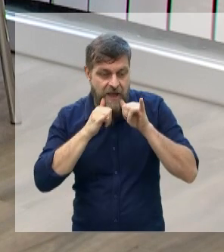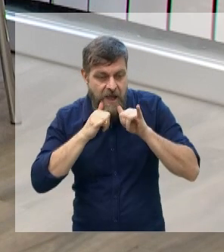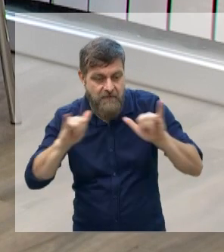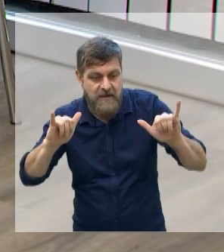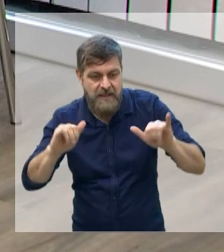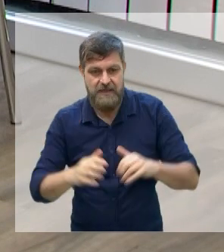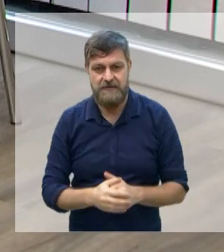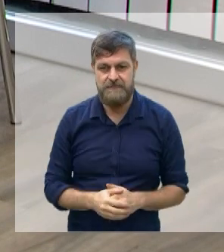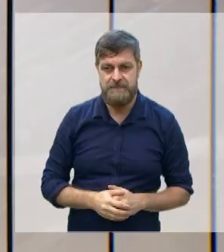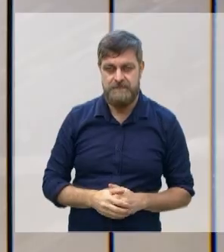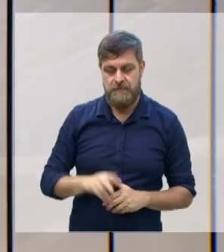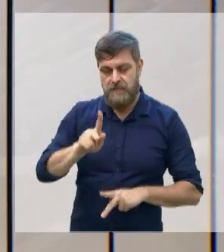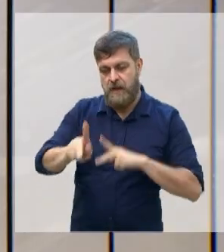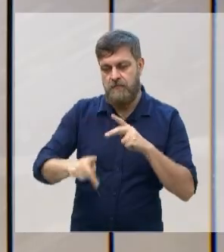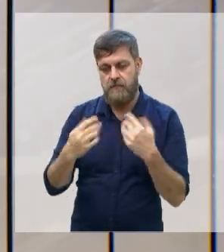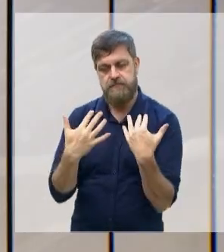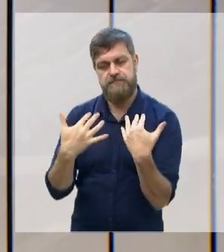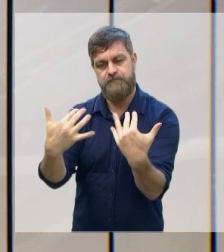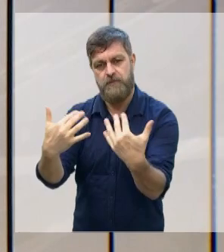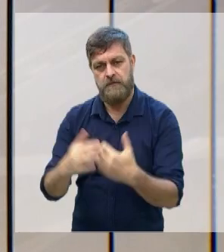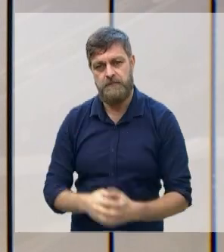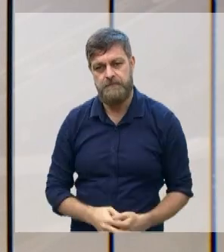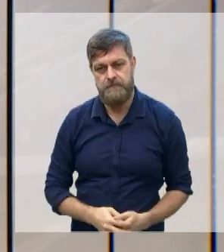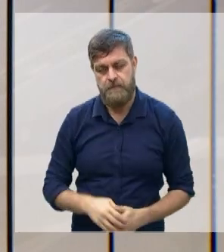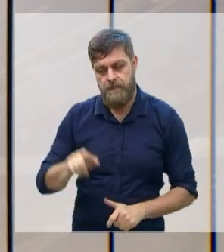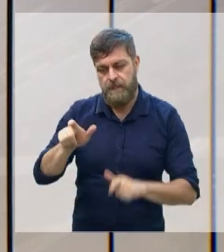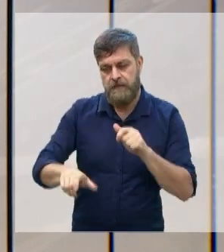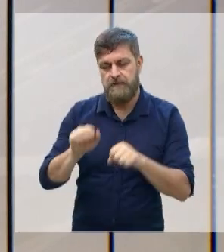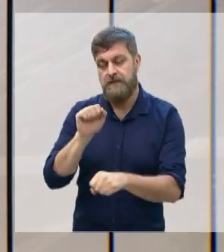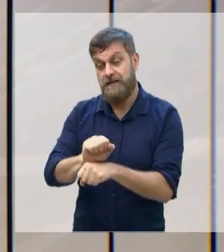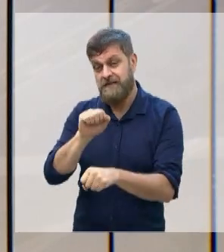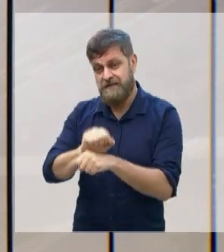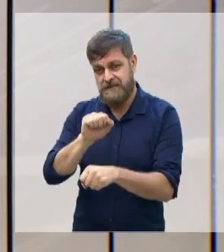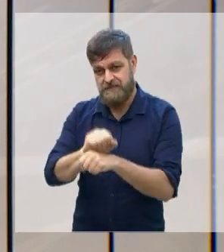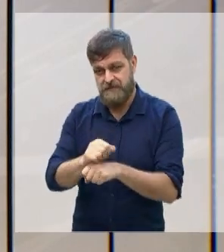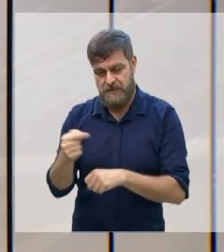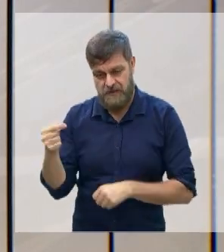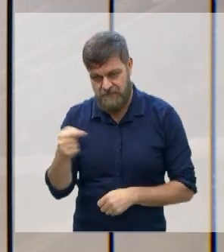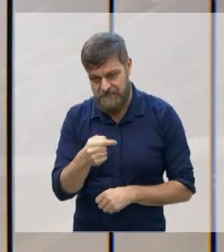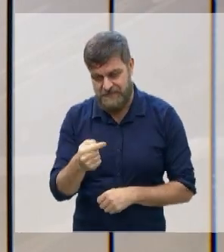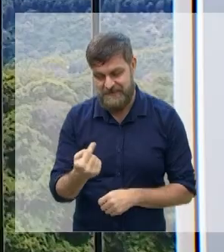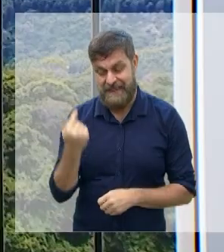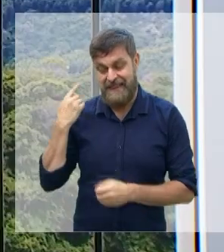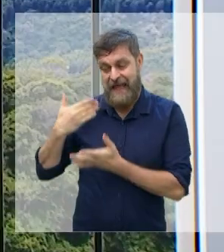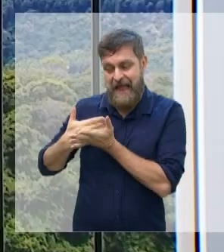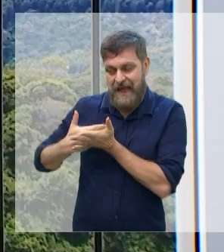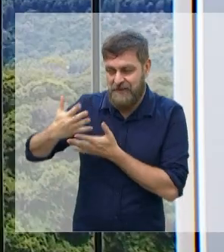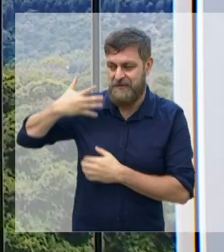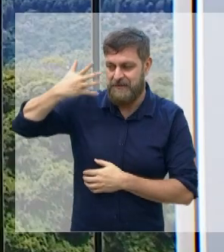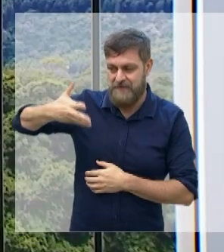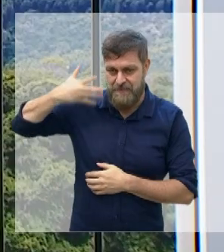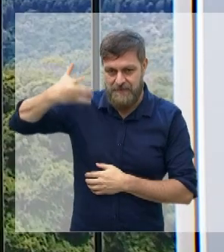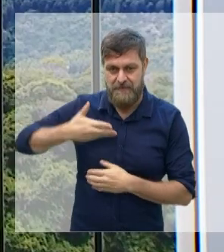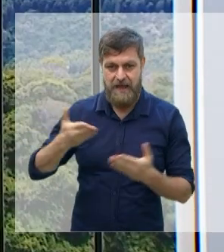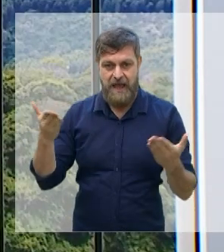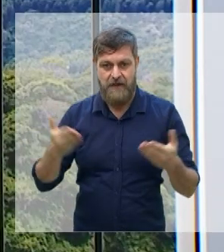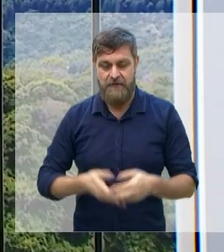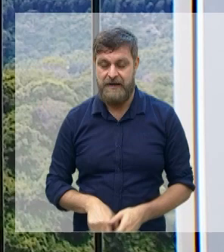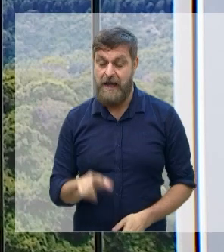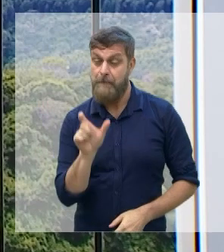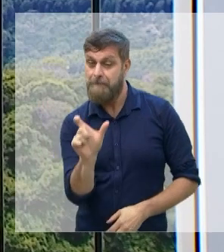final e para o telespectador que está aguardando como eu já disse lá no começo nesse momento a palavra